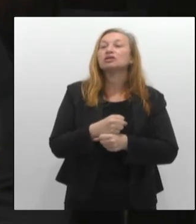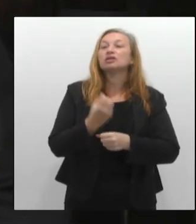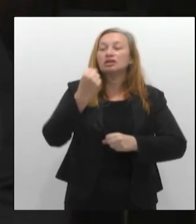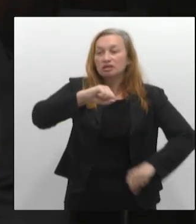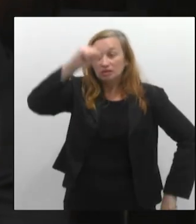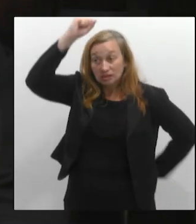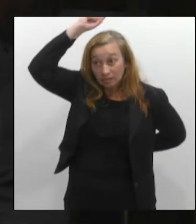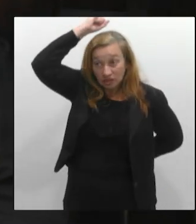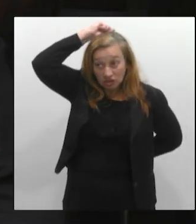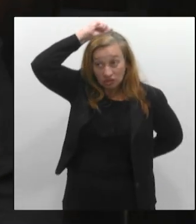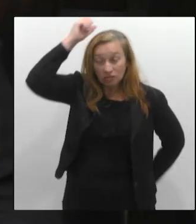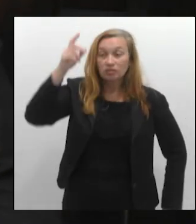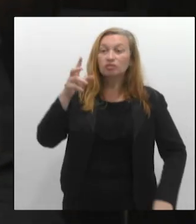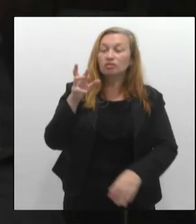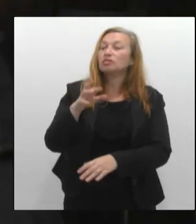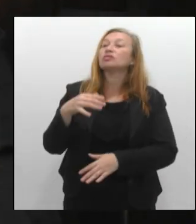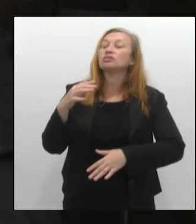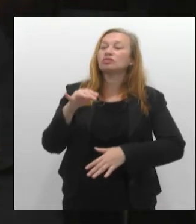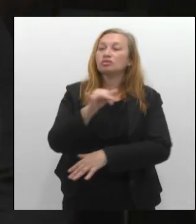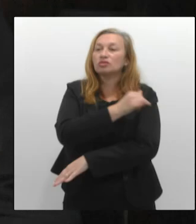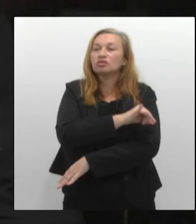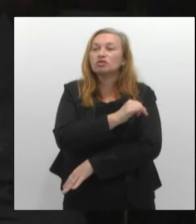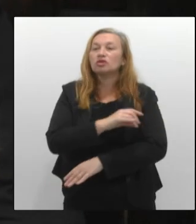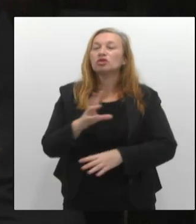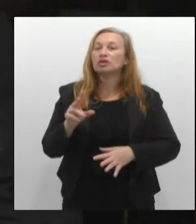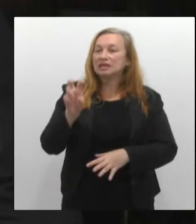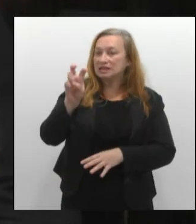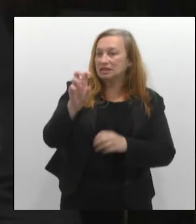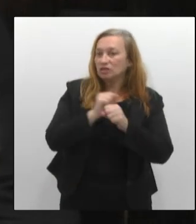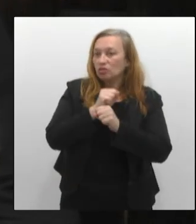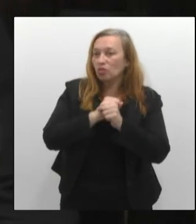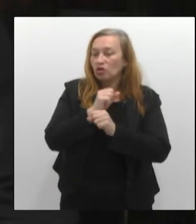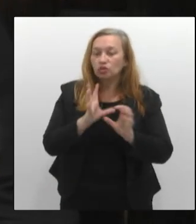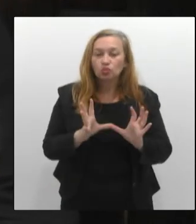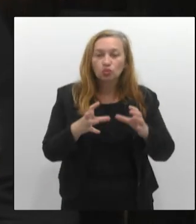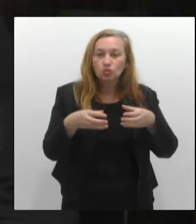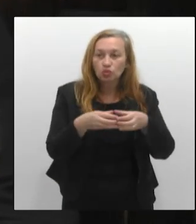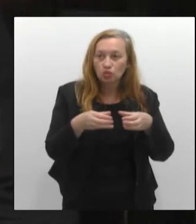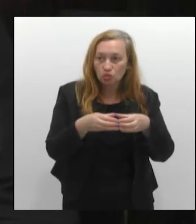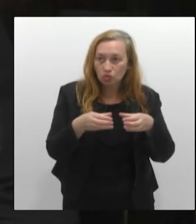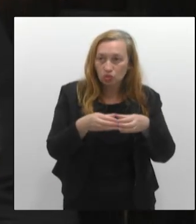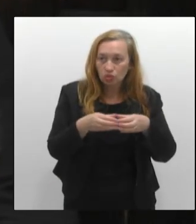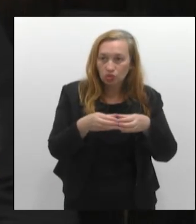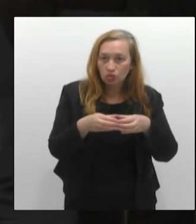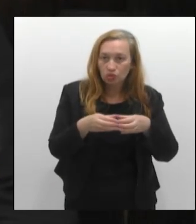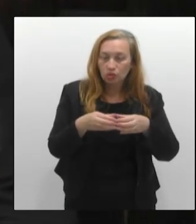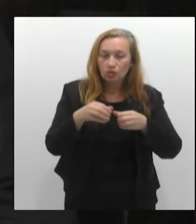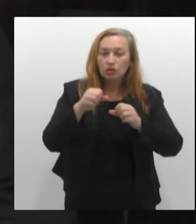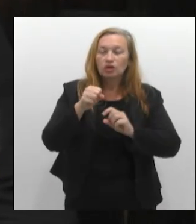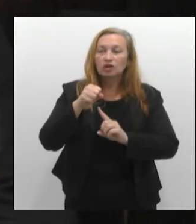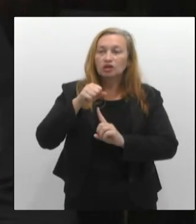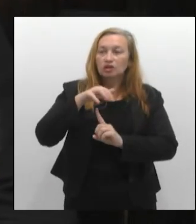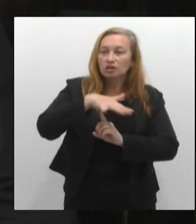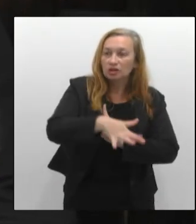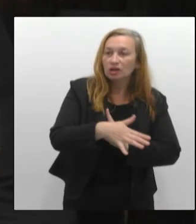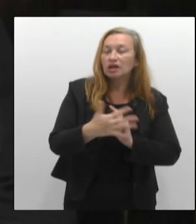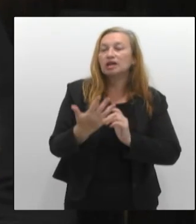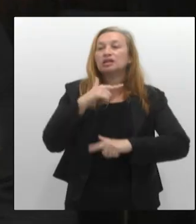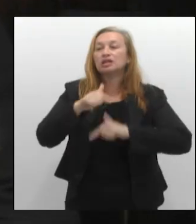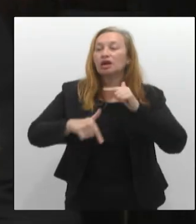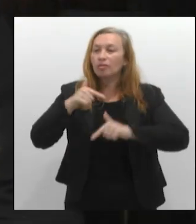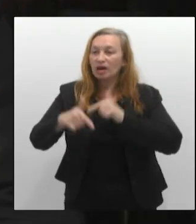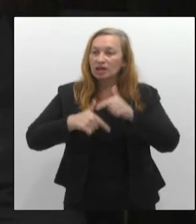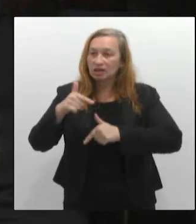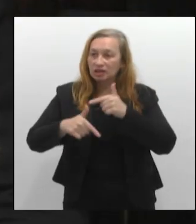de Janeiro. Durante 5 anos, uma equipe arquidiocesana trabalhou no que chamamos